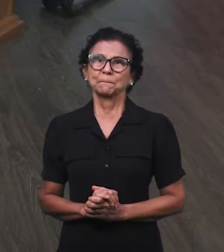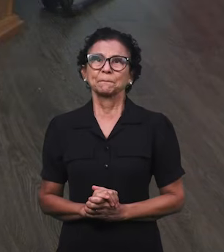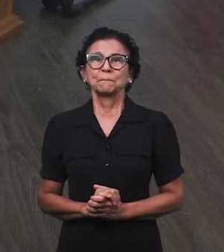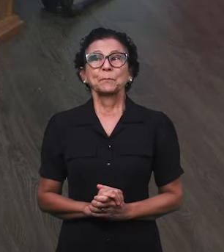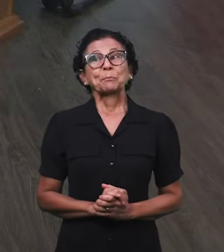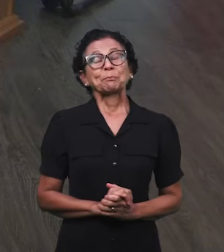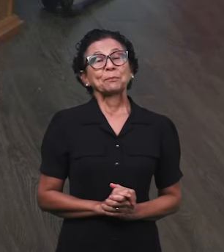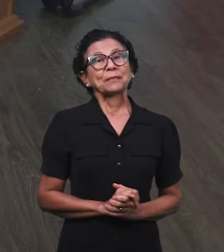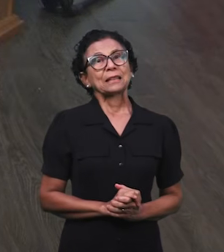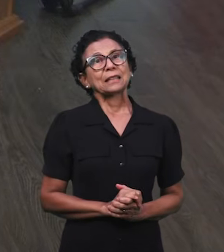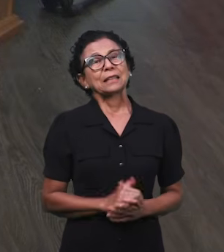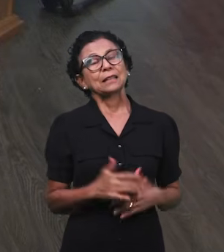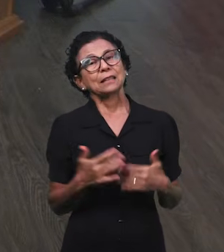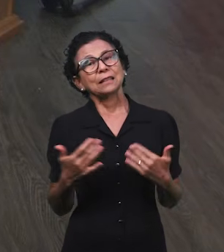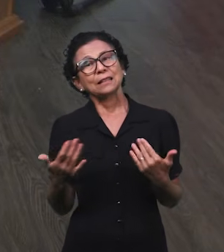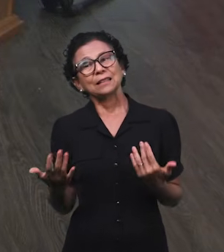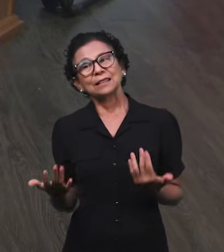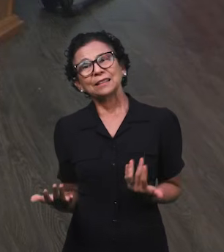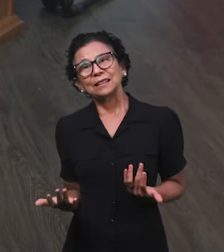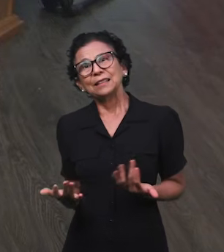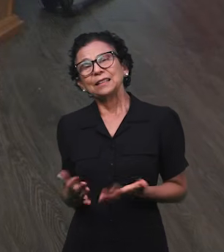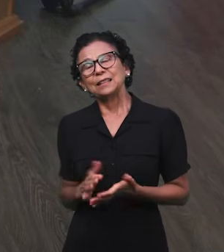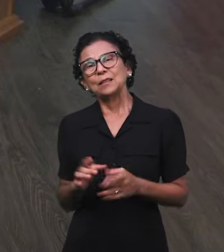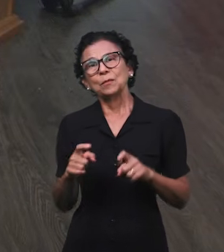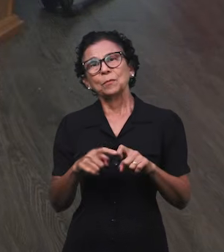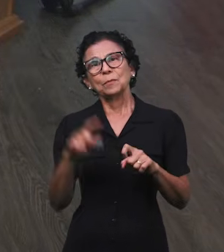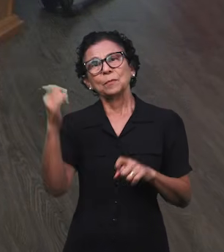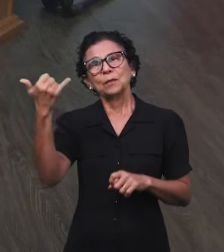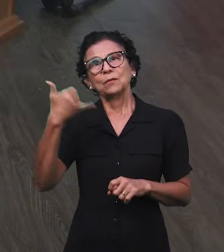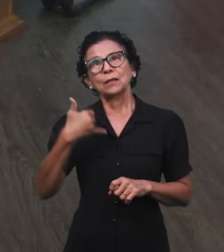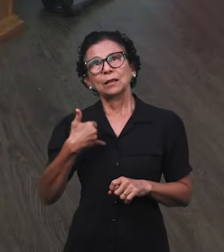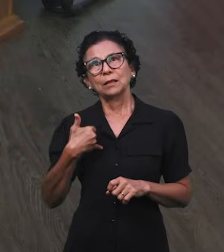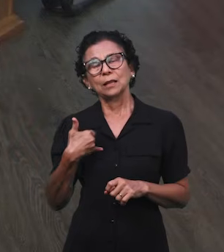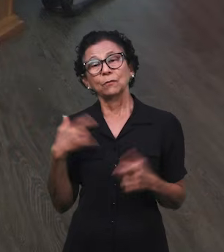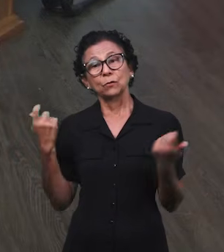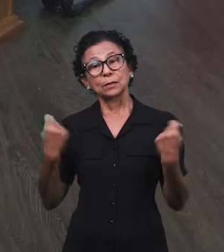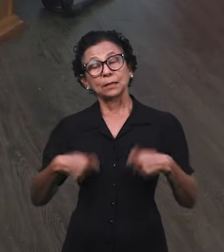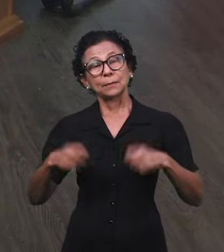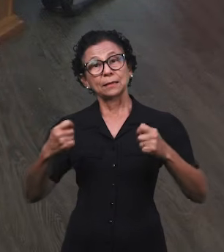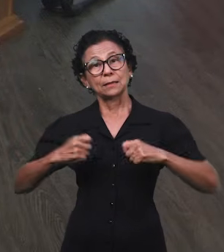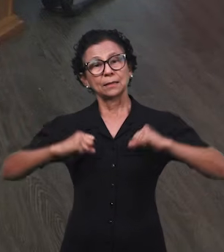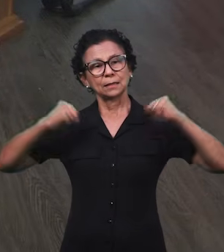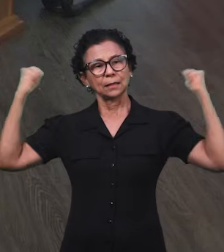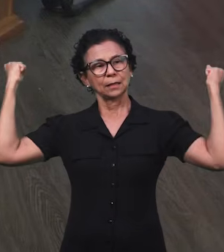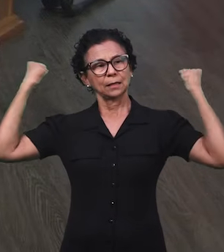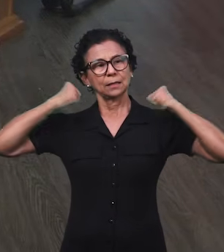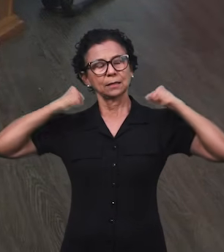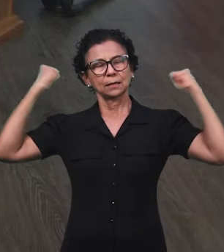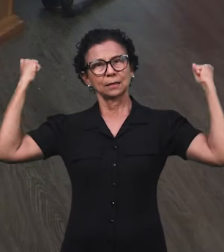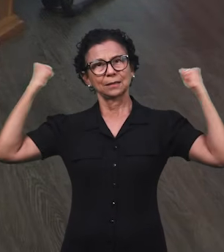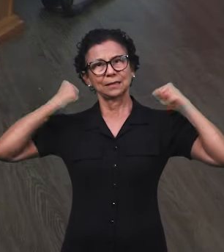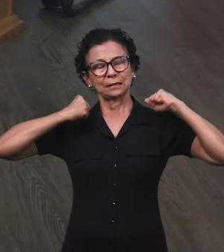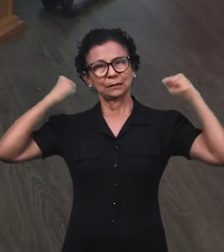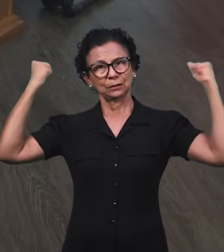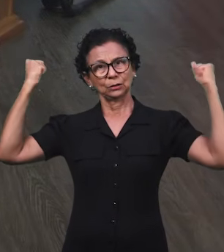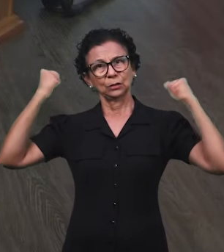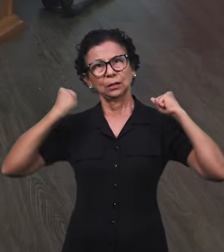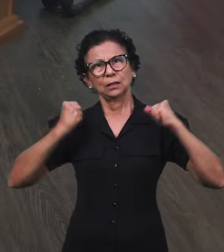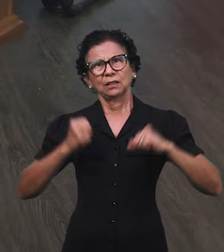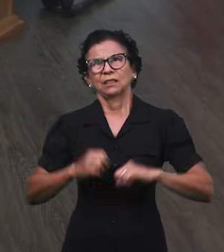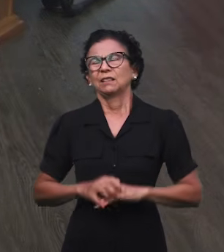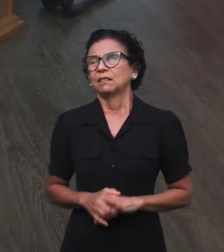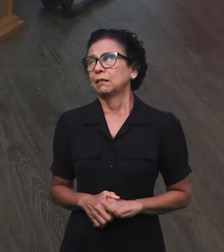E quando me falavam que um médico me dizia que eu precisava me exercitar, eu